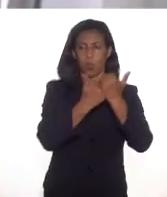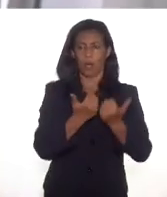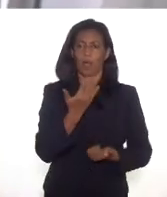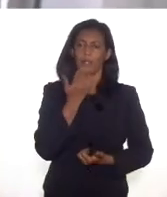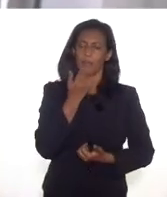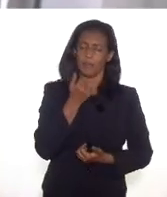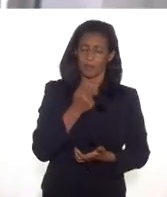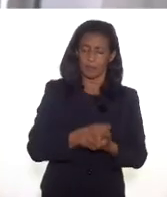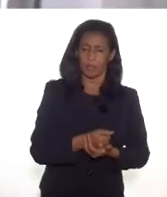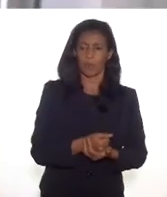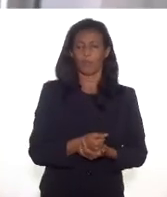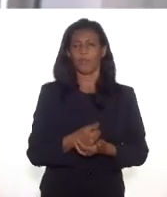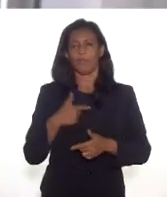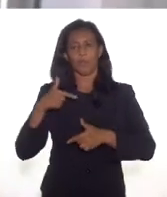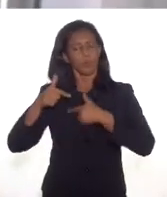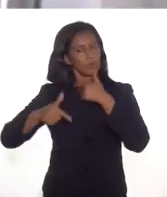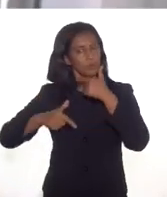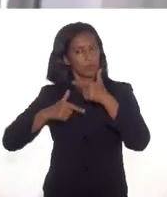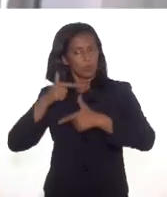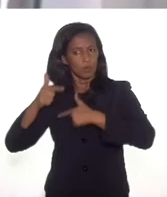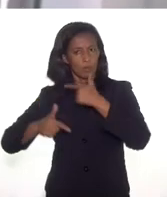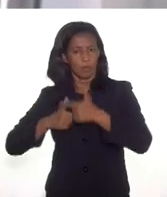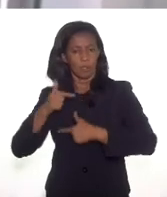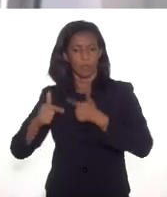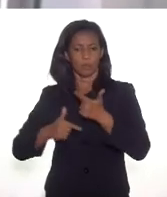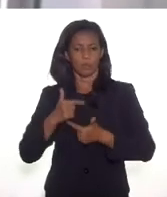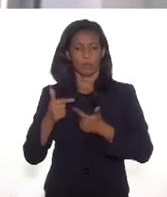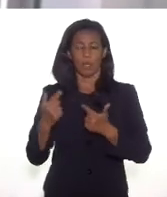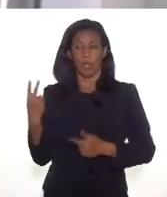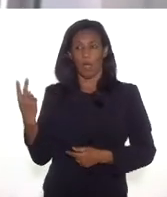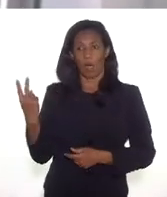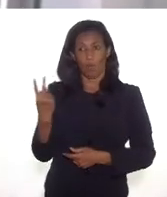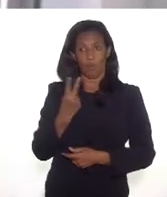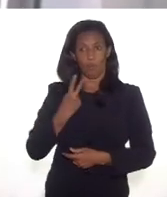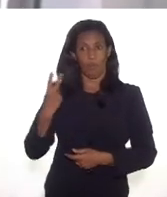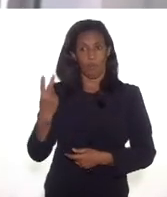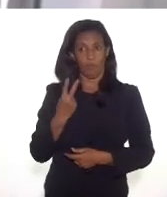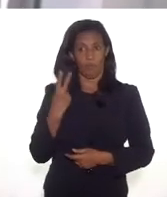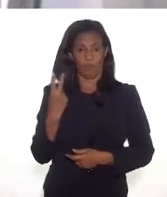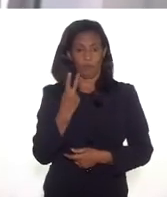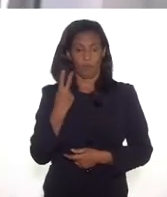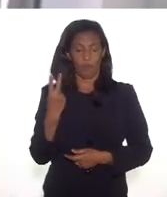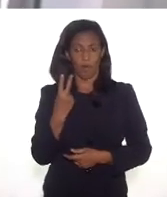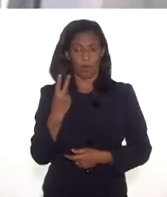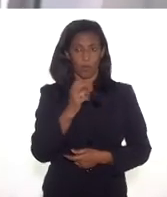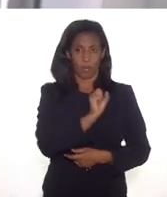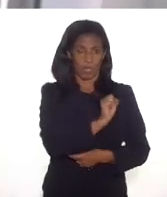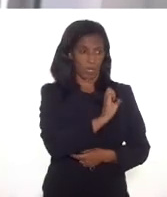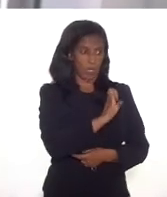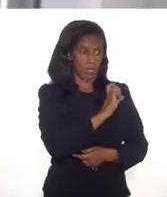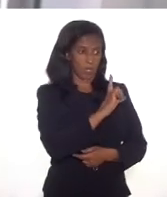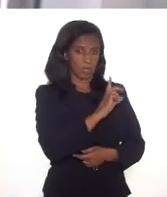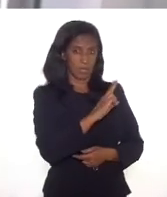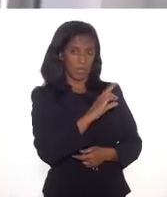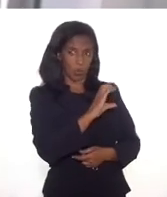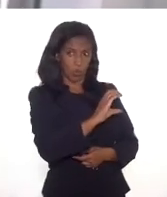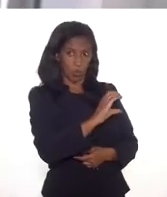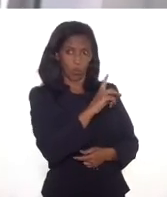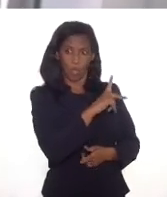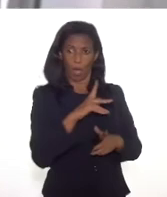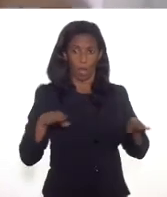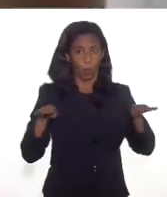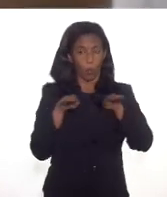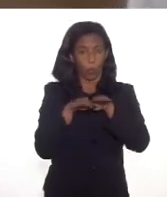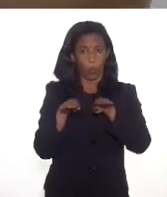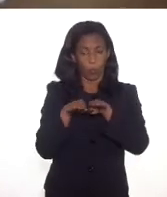recebido por esses servidores ao valor recentemente majorado do auxílio alimentação da SEDUC, com base no princípio da